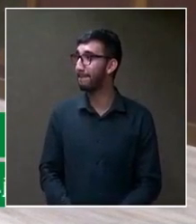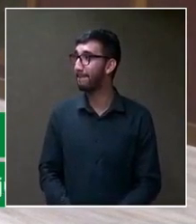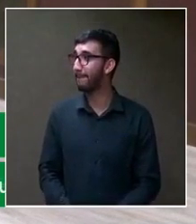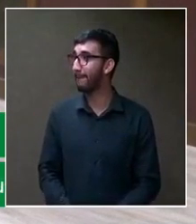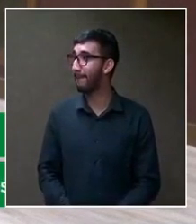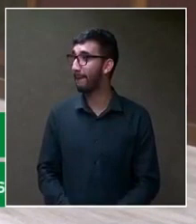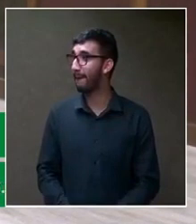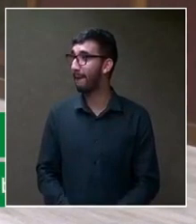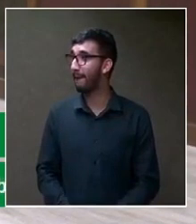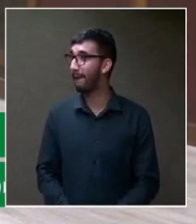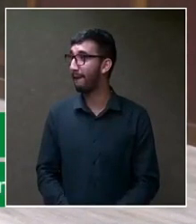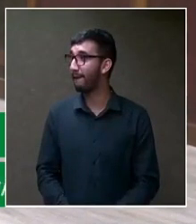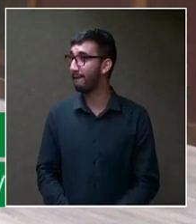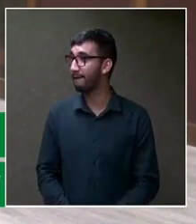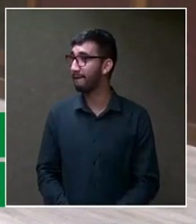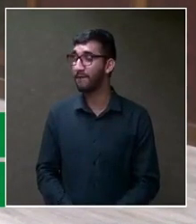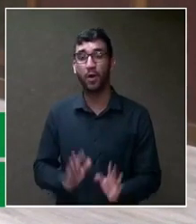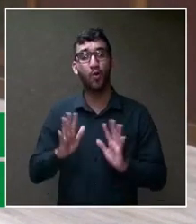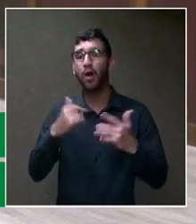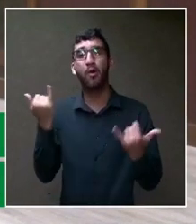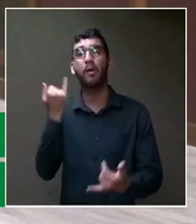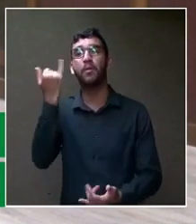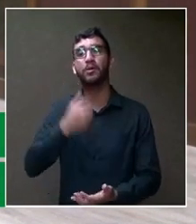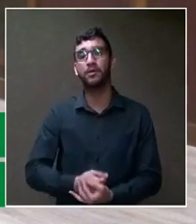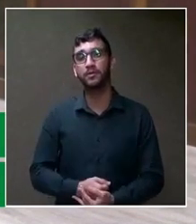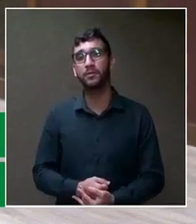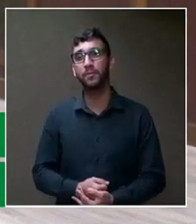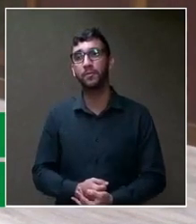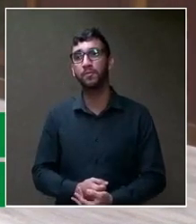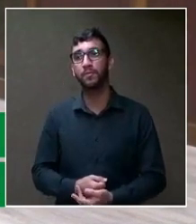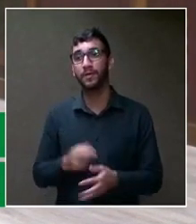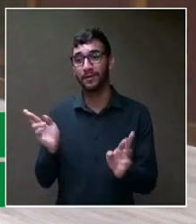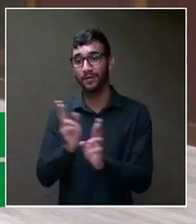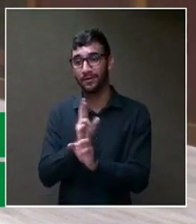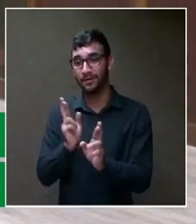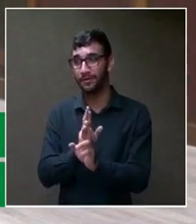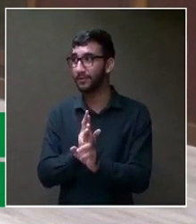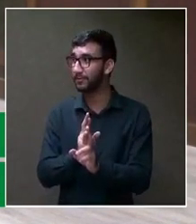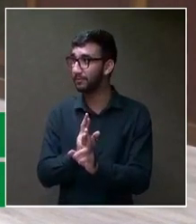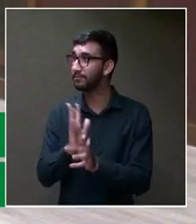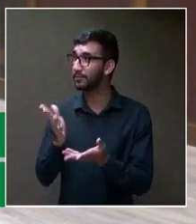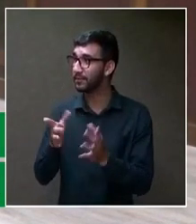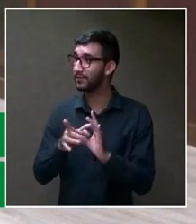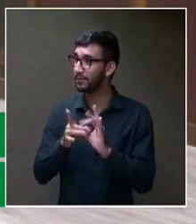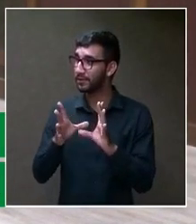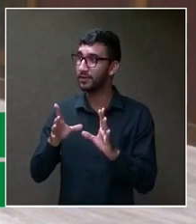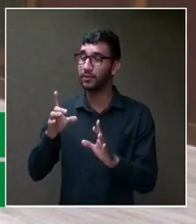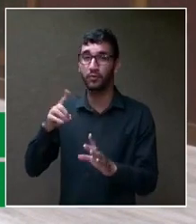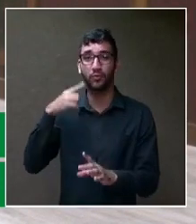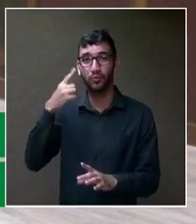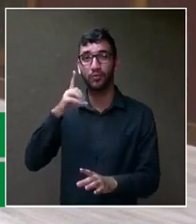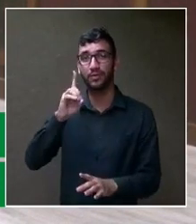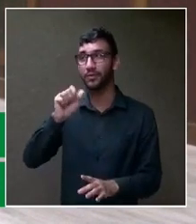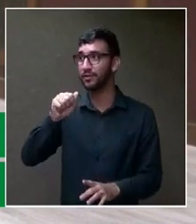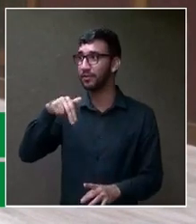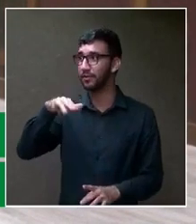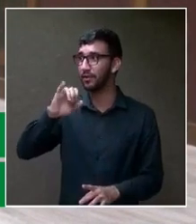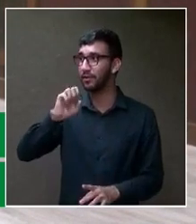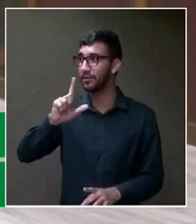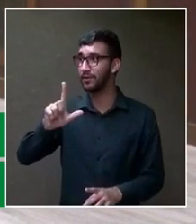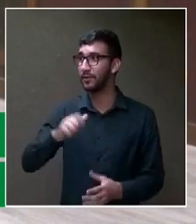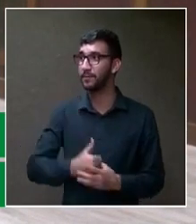Eu não estou vendo a pertinência. E qual é a pertinência? Então, deixa o doutor Daniel explicar. Qual é a pertinência,